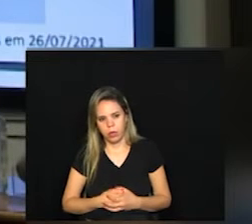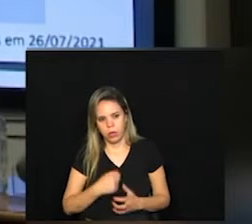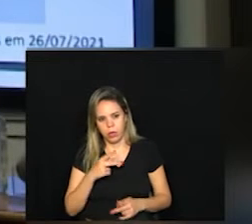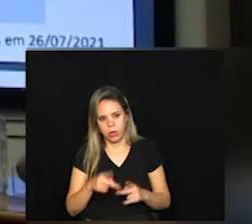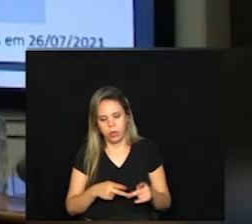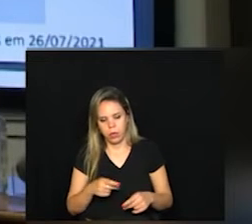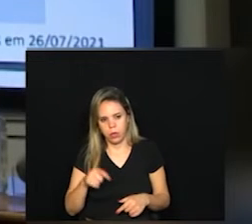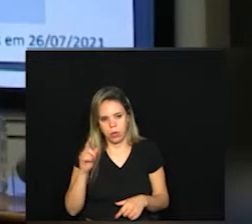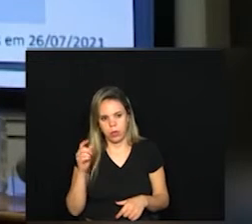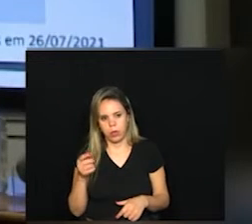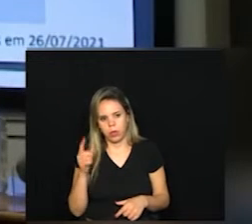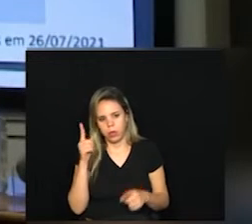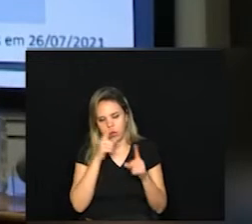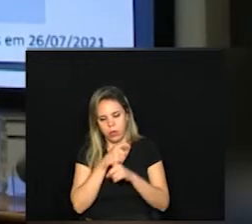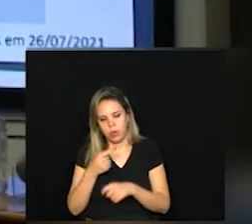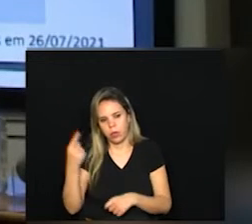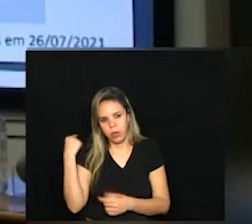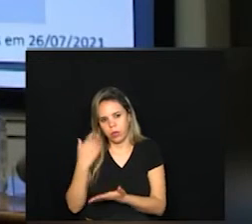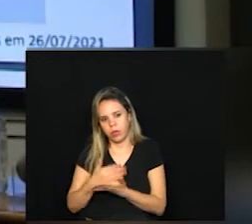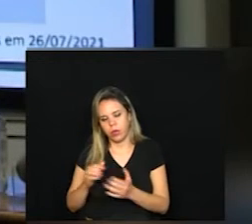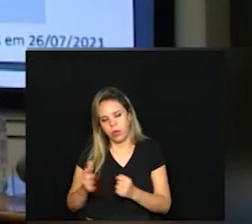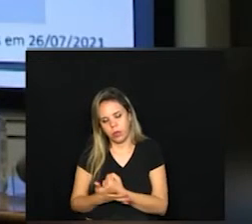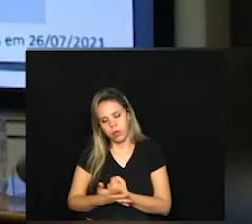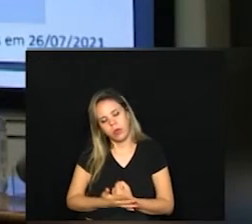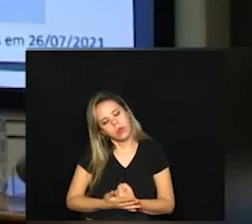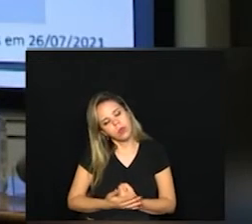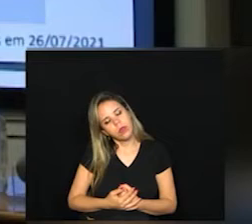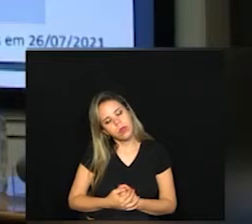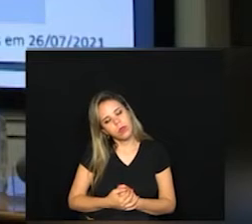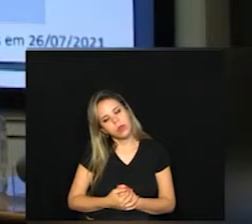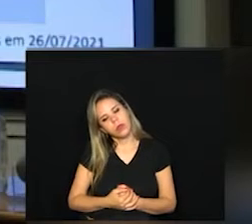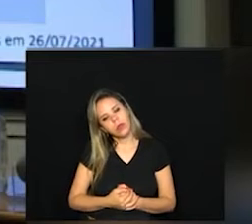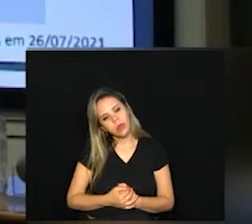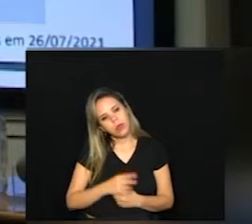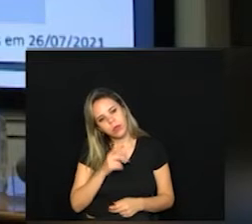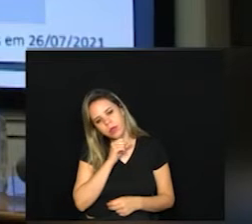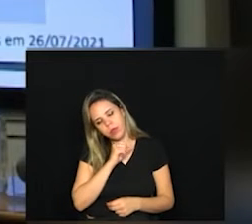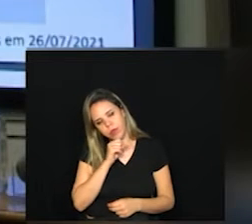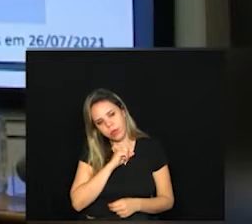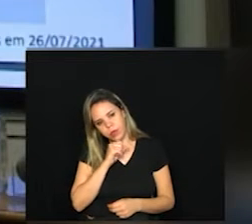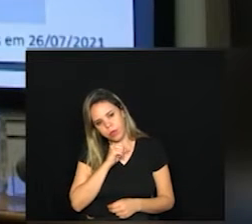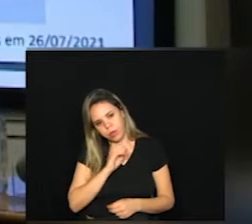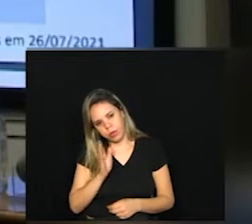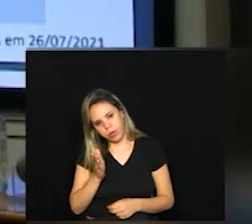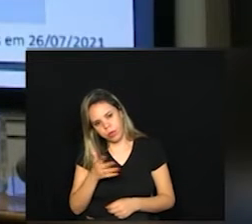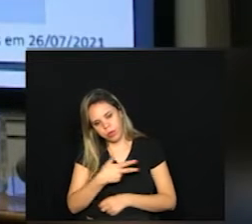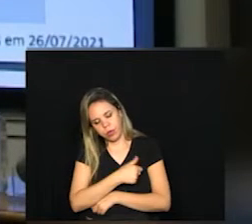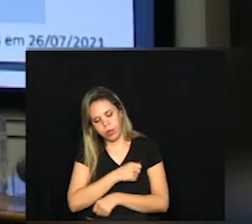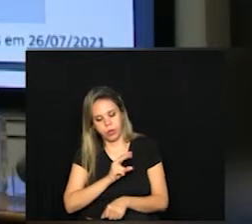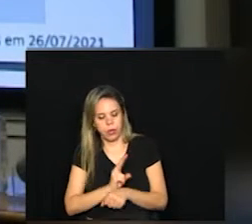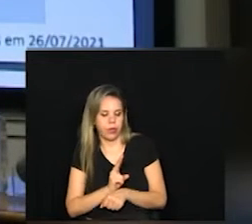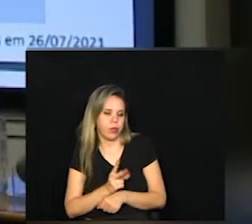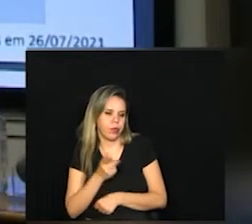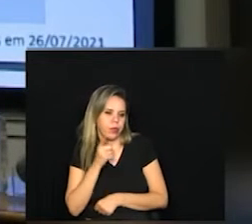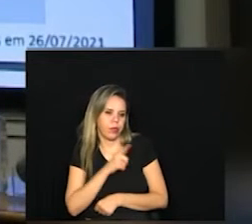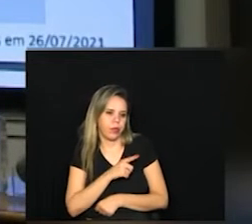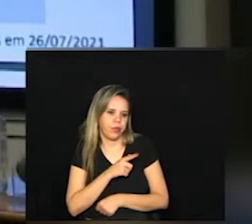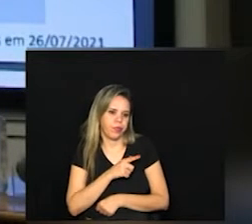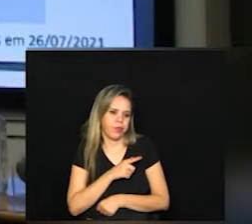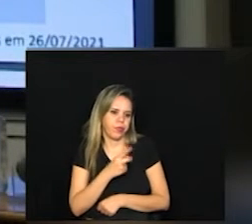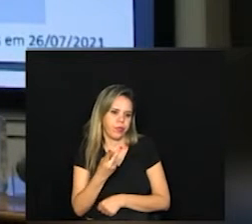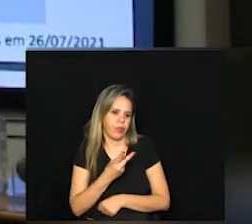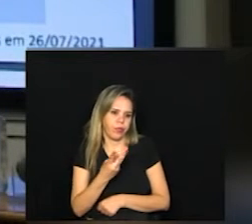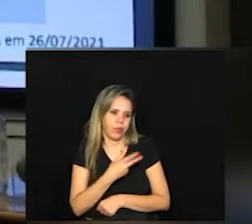que era mais crítico no começo da pandemia, né, os idosos, eles já estão também vacinados em